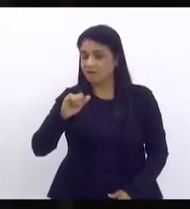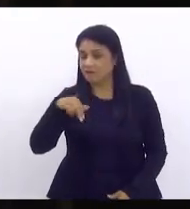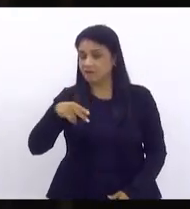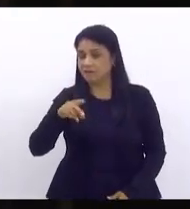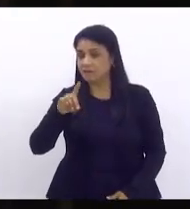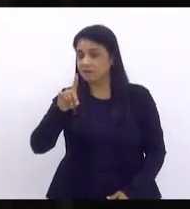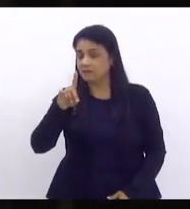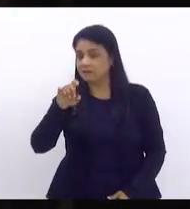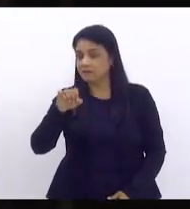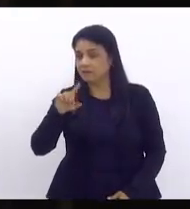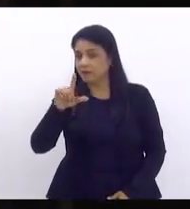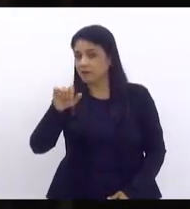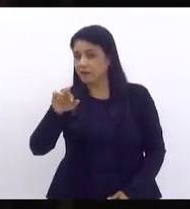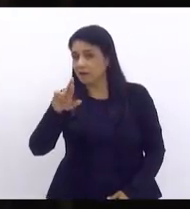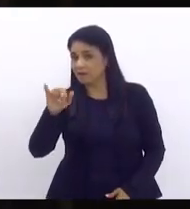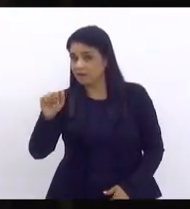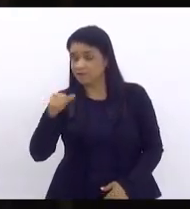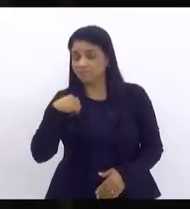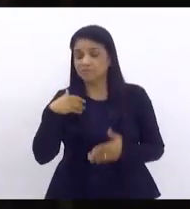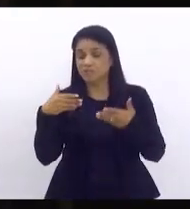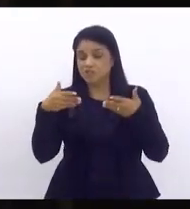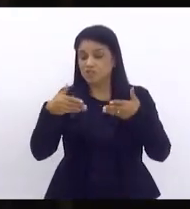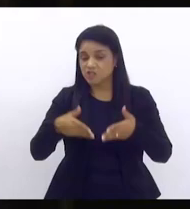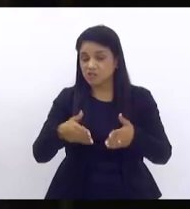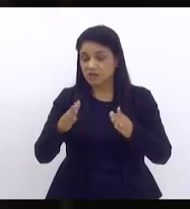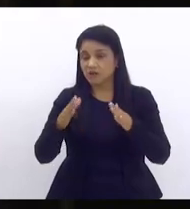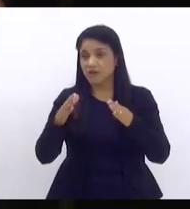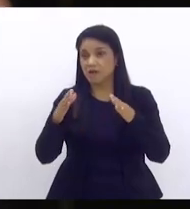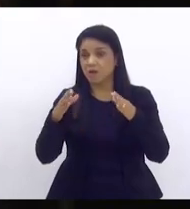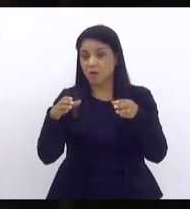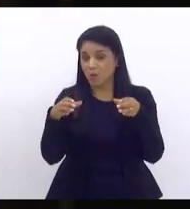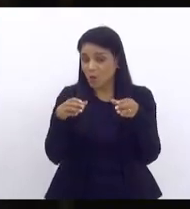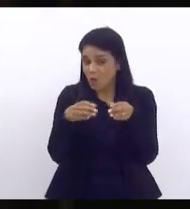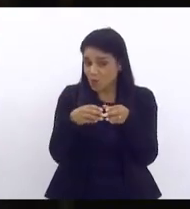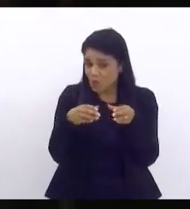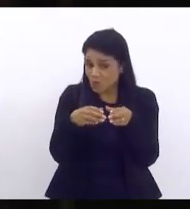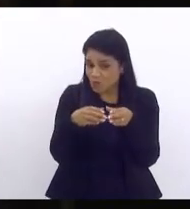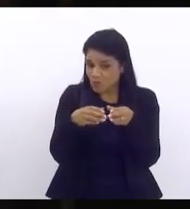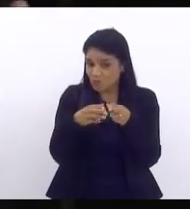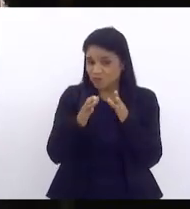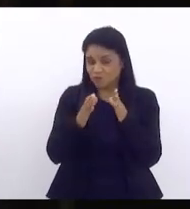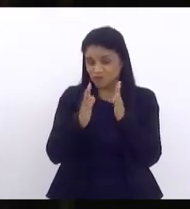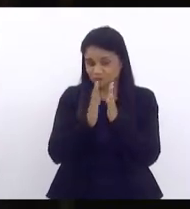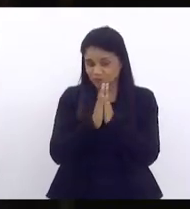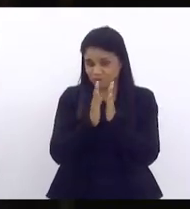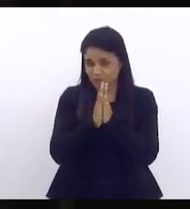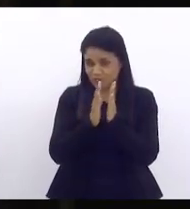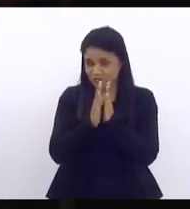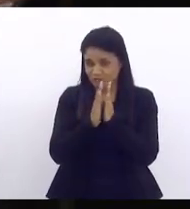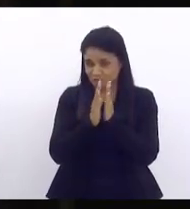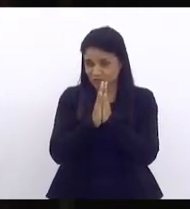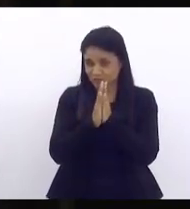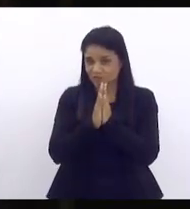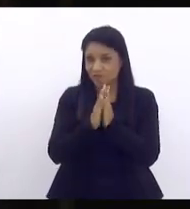lado, para chegar até o grupo de oração Javé Shalom, que na época era Javé